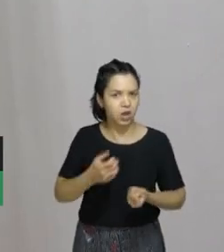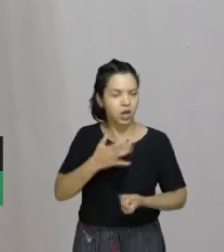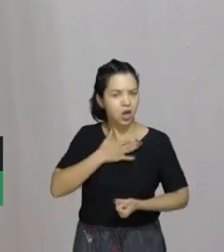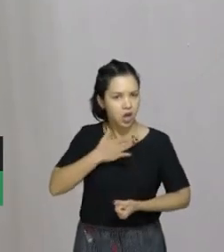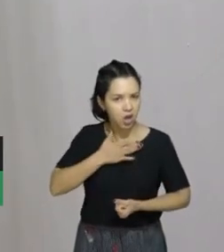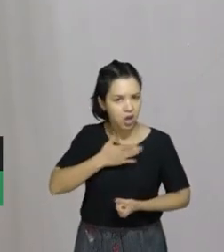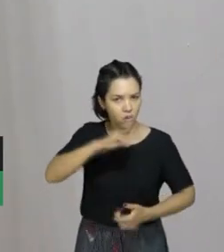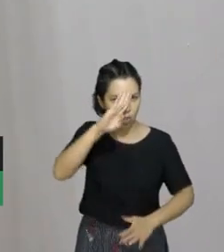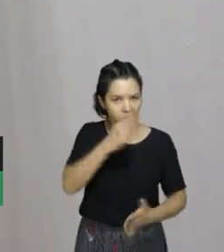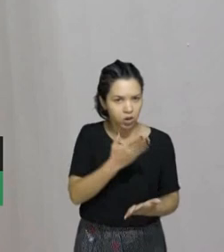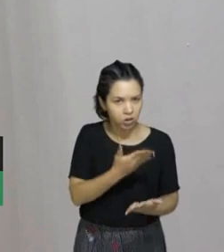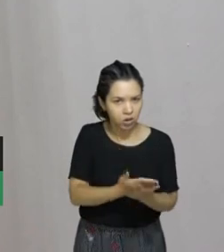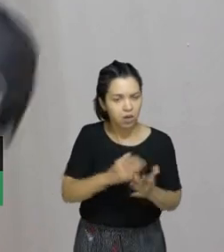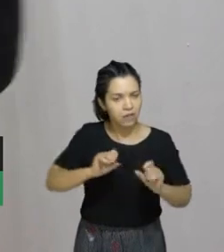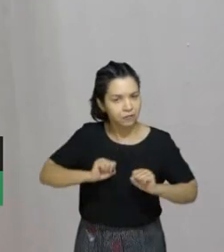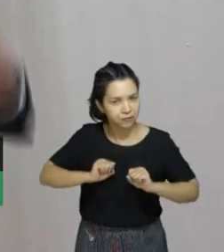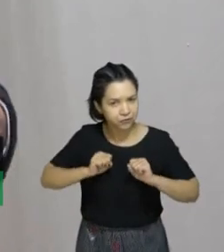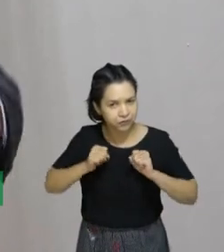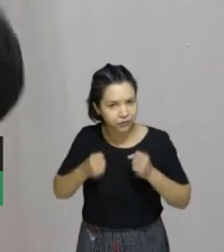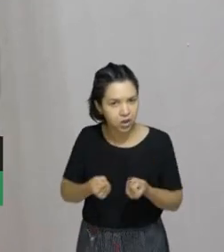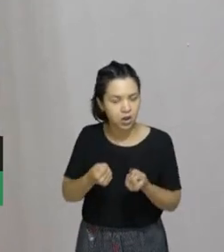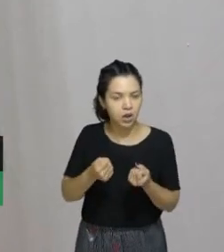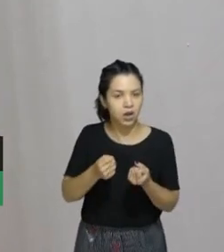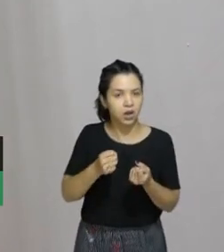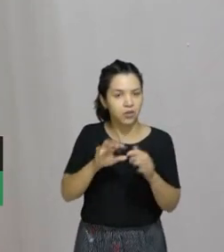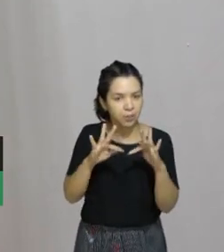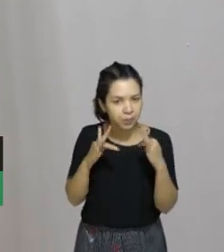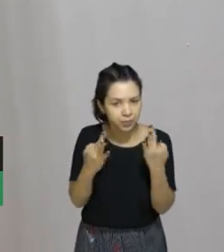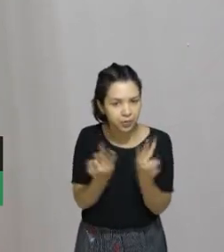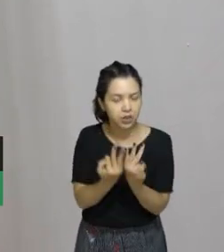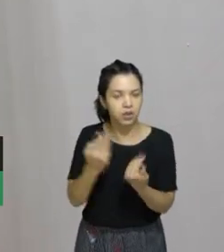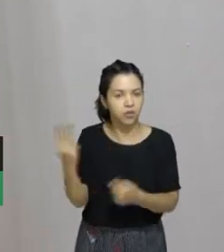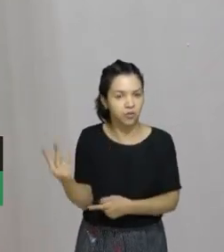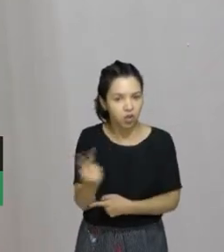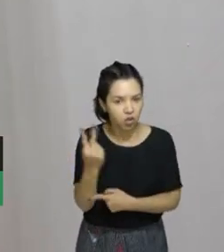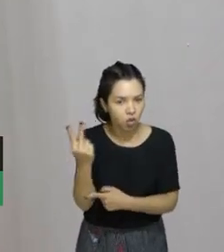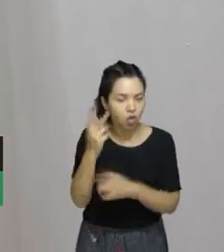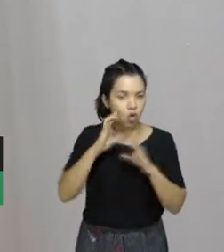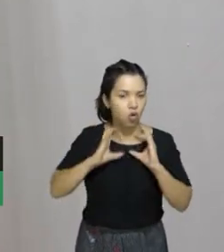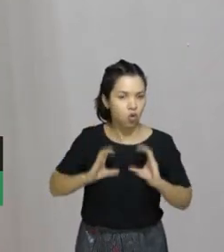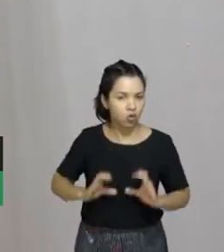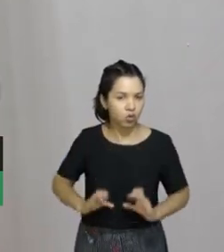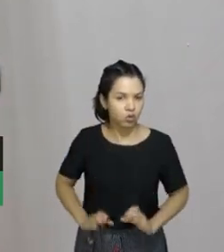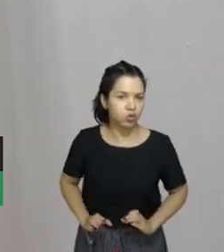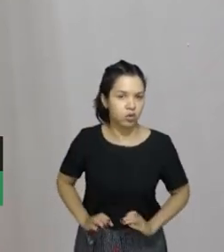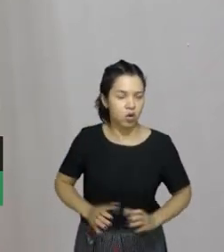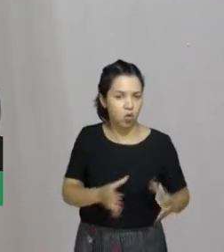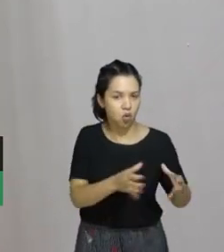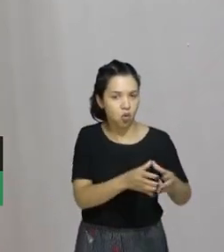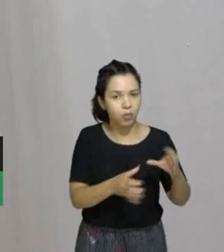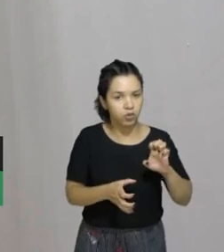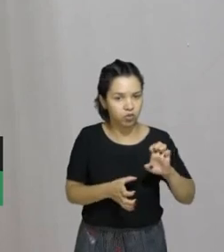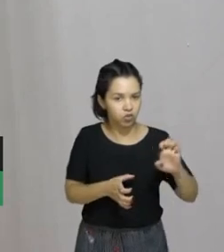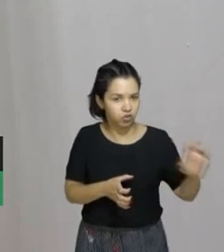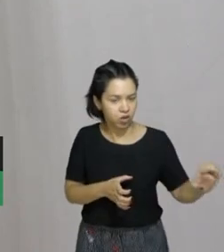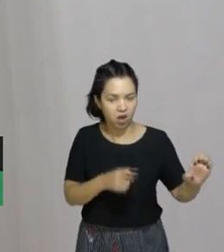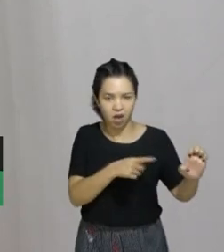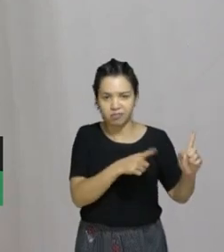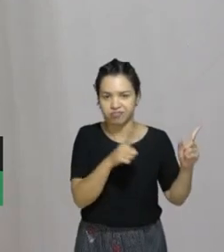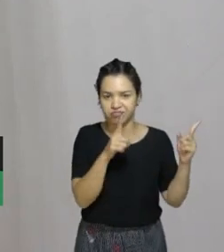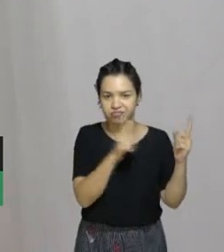faço defesa à família, aos valores, à conduta, coisa que parte da esquerda tem muita